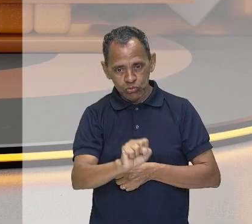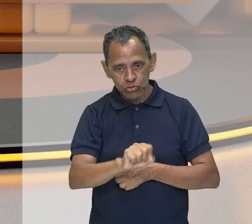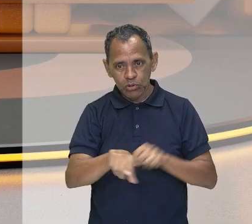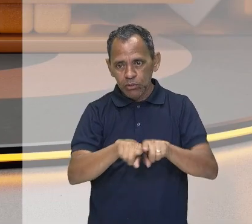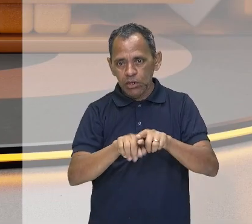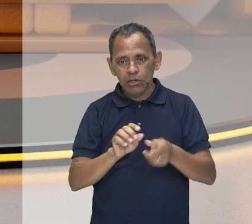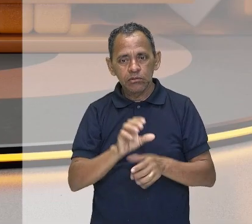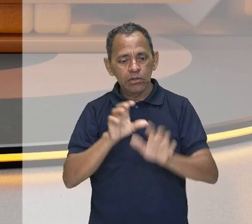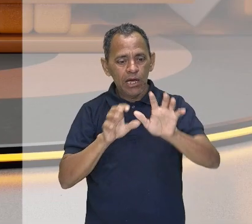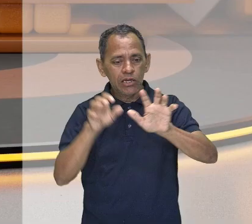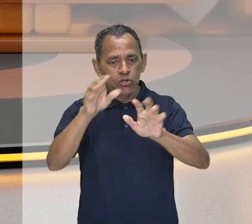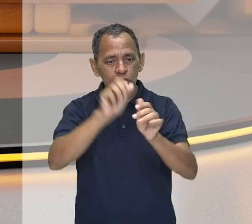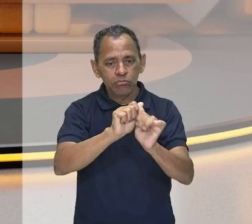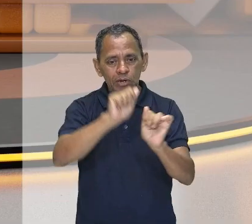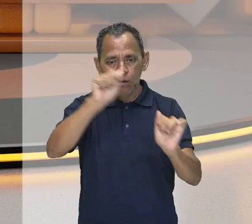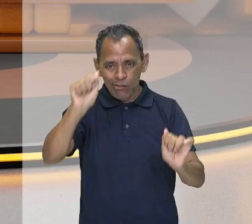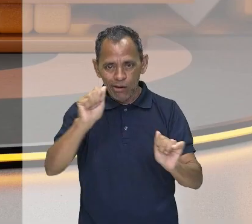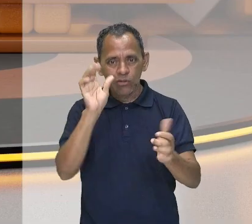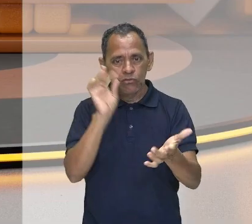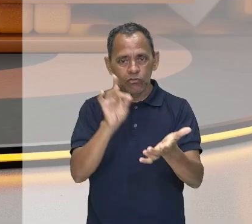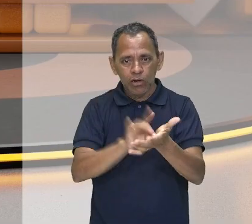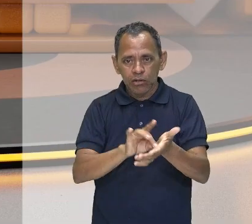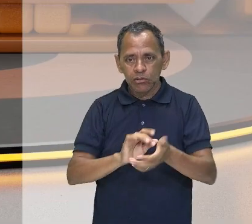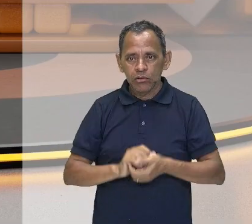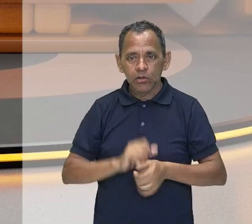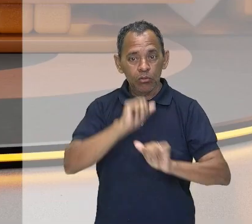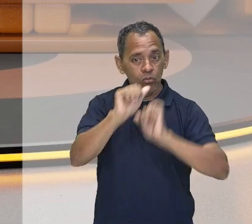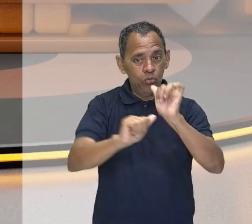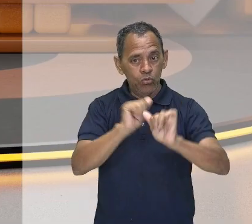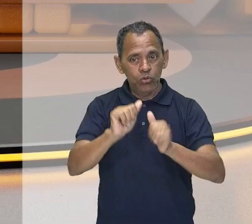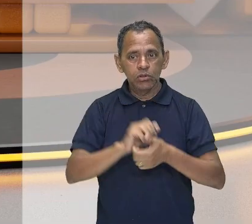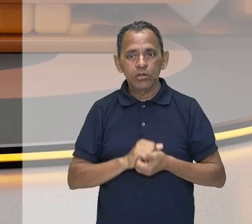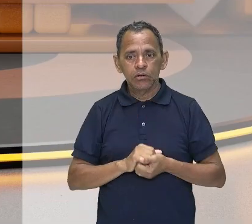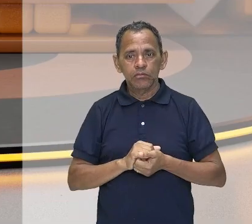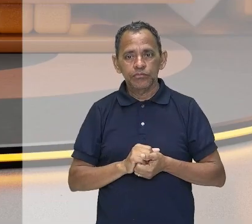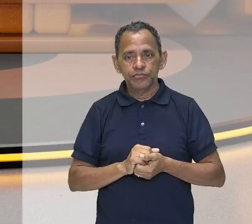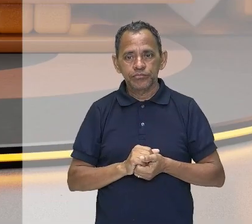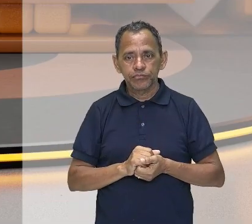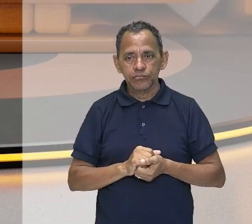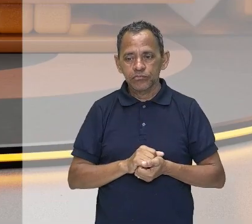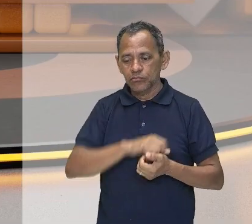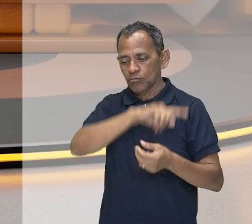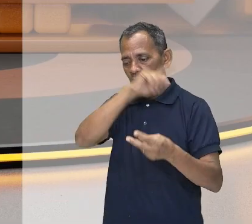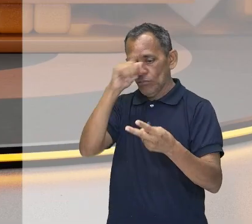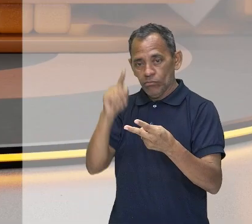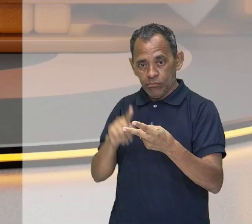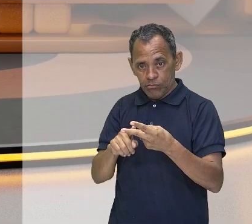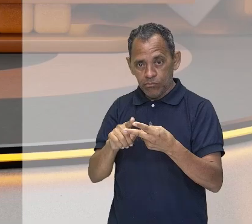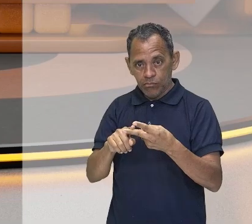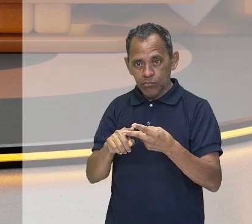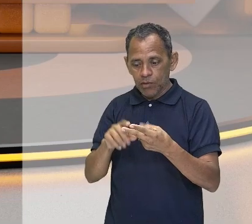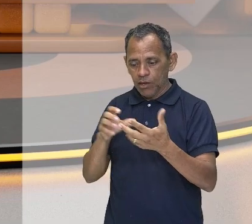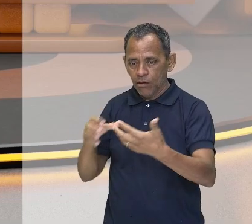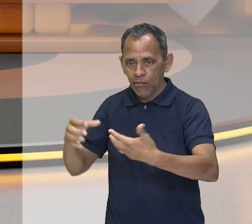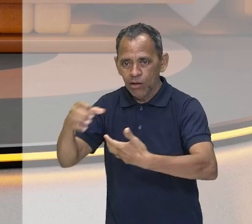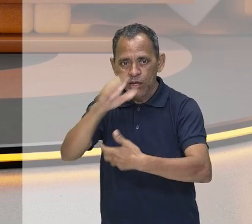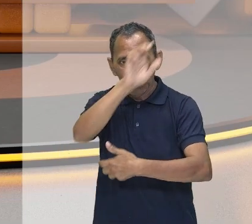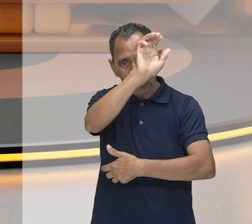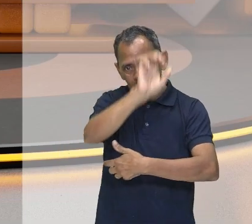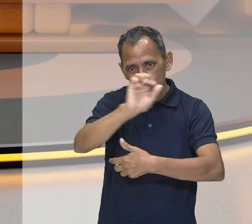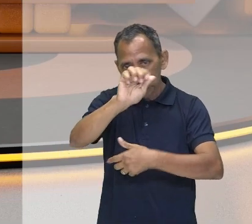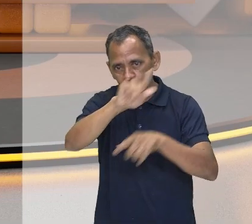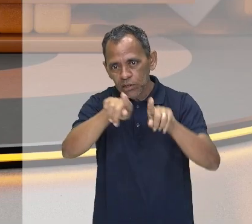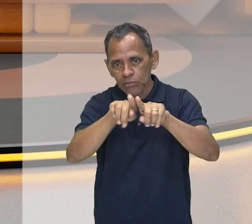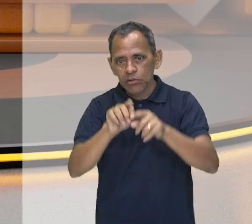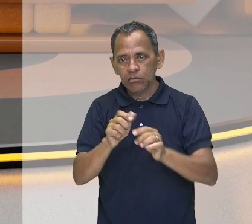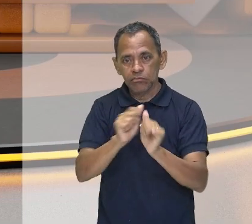vão ficando maiores do que realmente são. É o que acontece com a projeção de Mercator, por exemplo, onde o continente europeu aparece bem